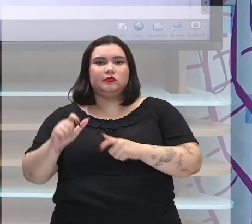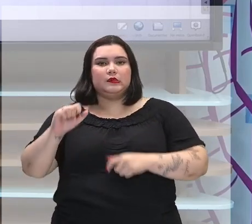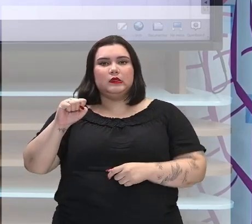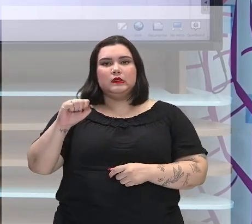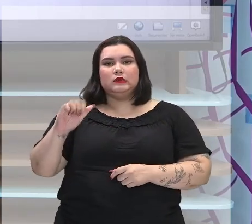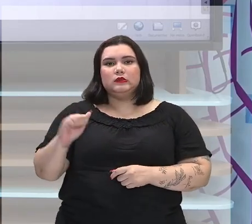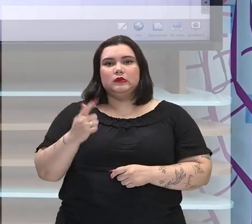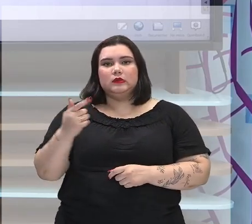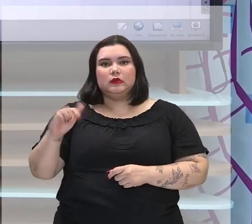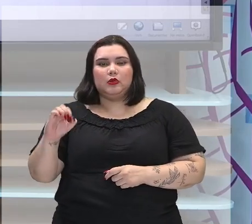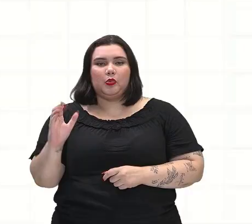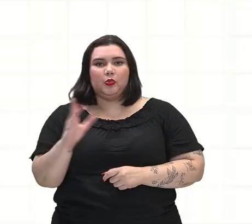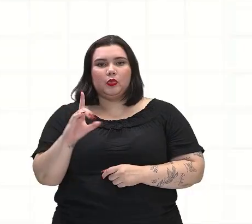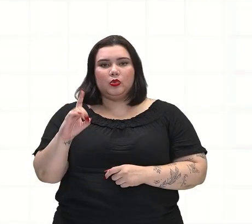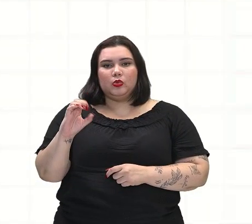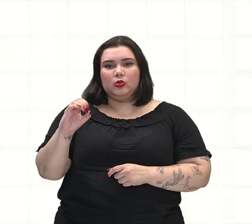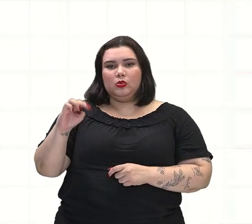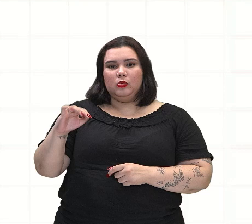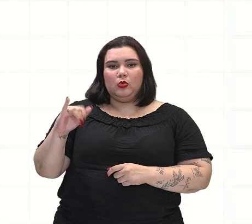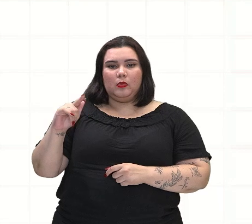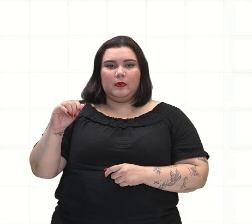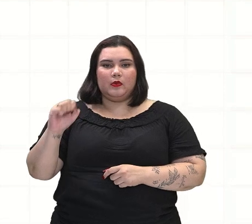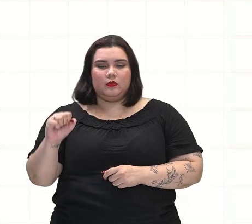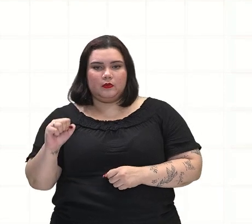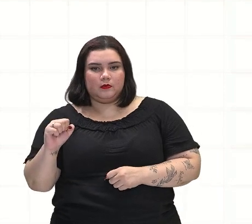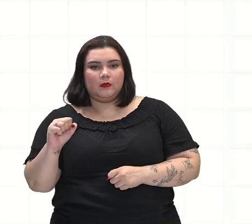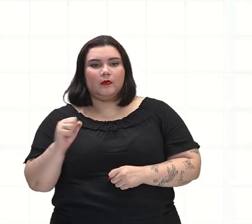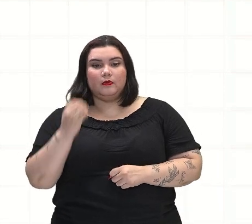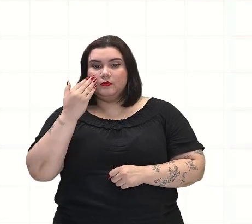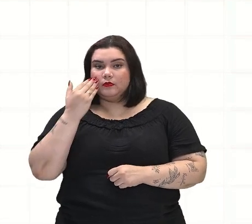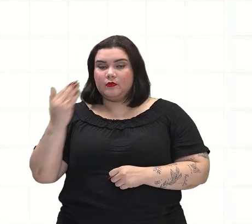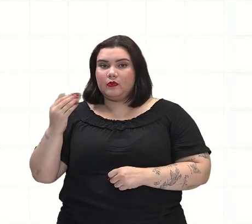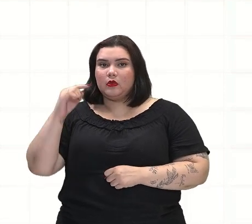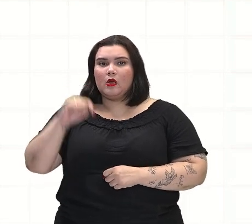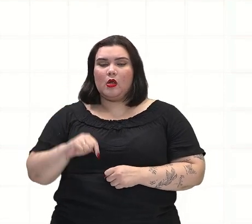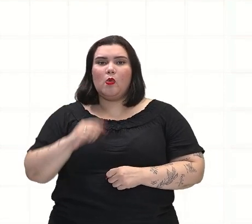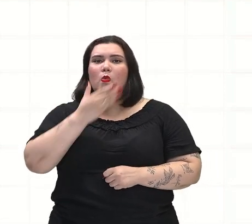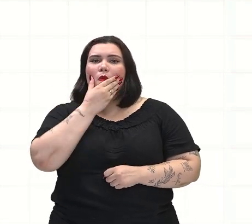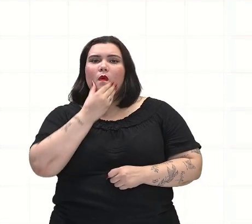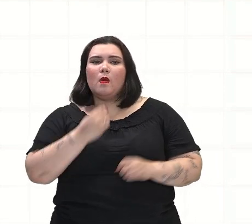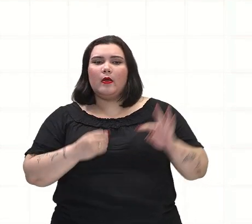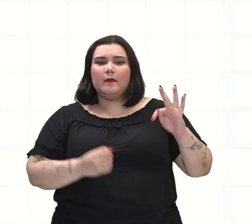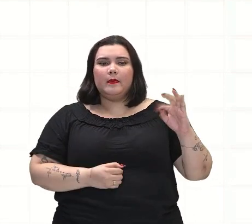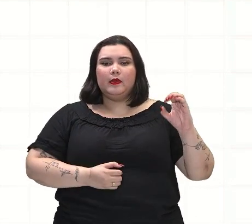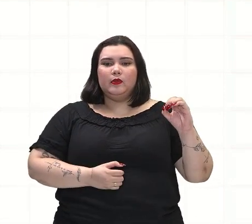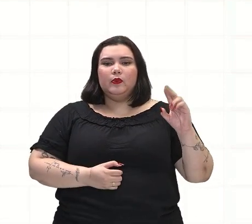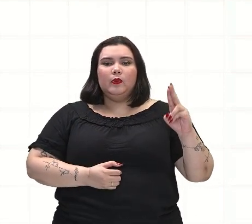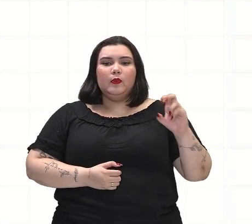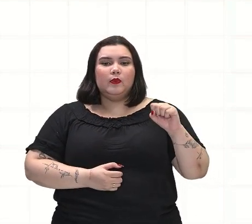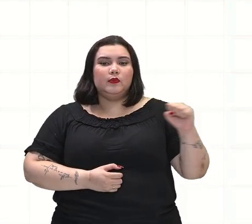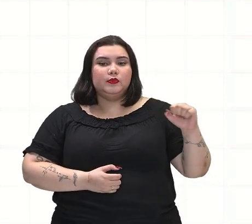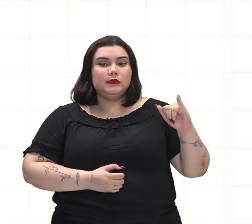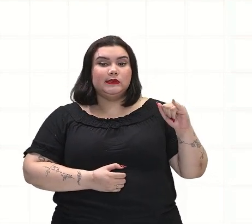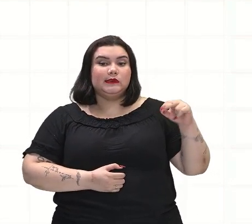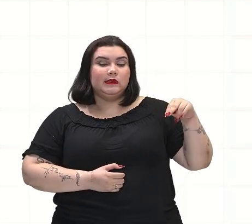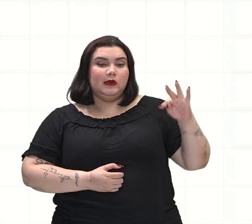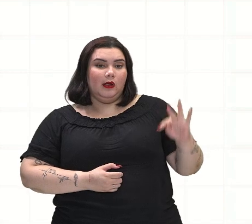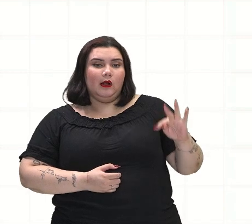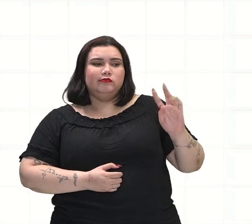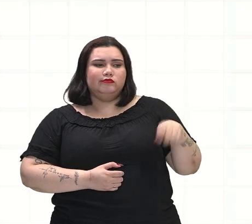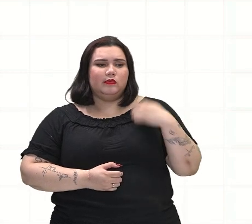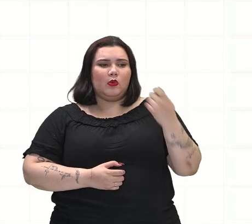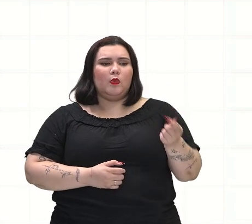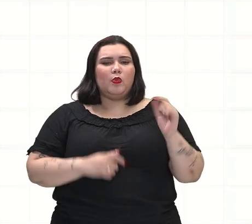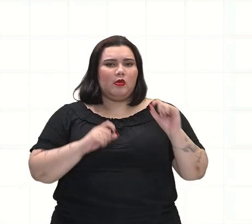o Toussaint, vamos ao texto, ele emergiu como um líder habilidoso durante o curso da